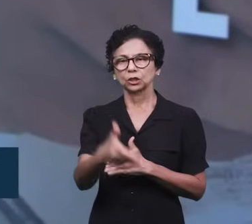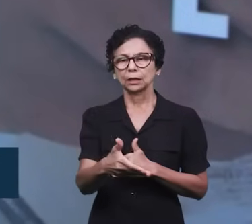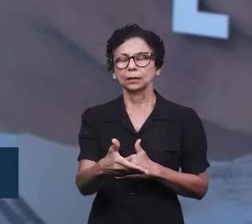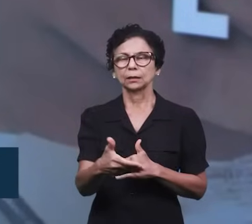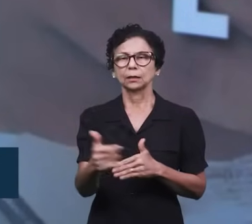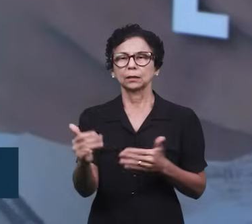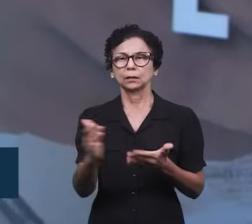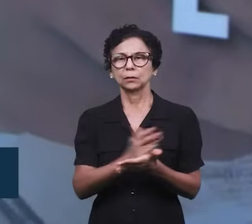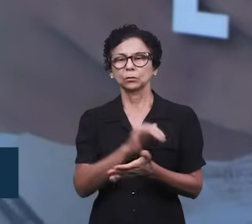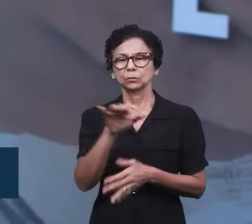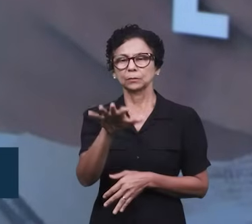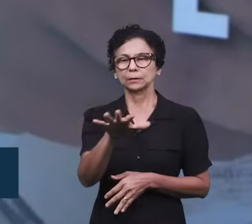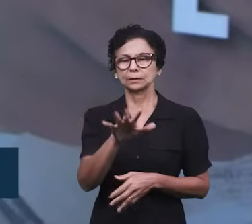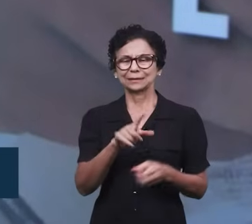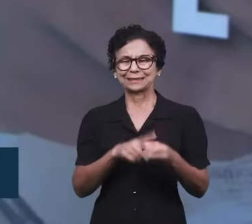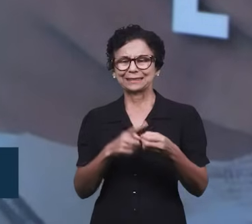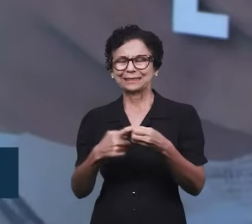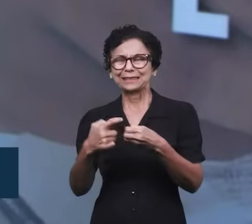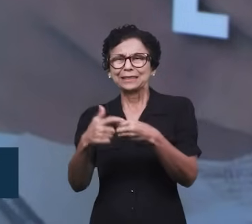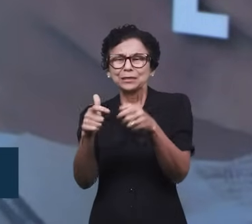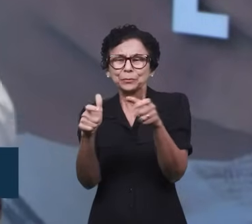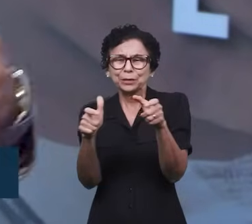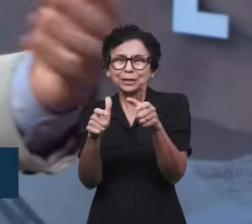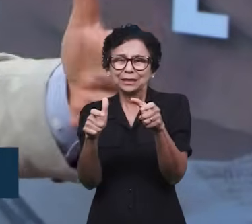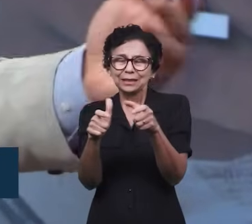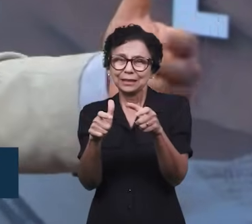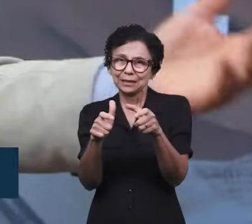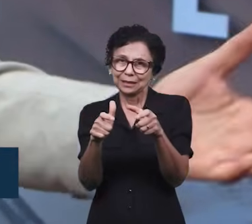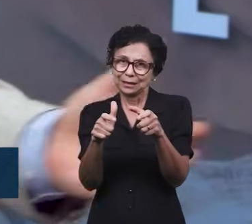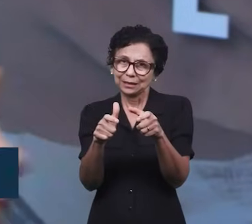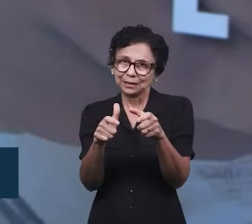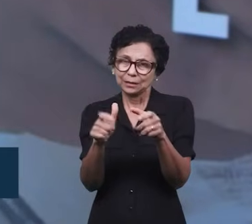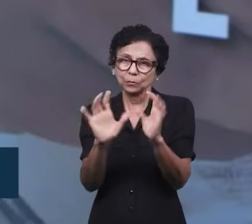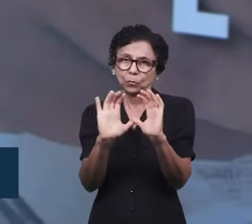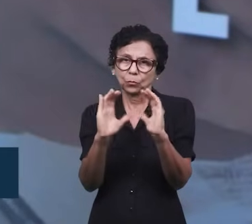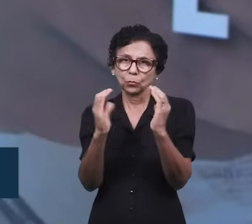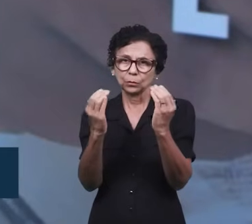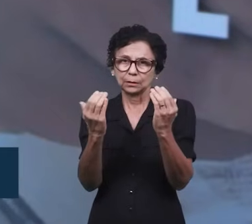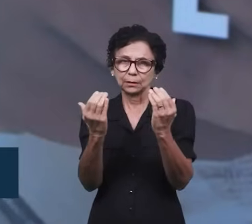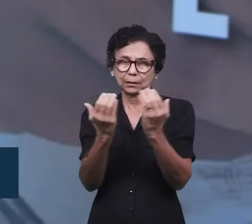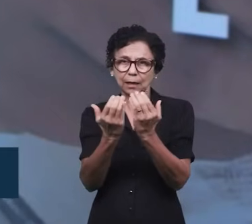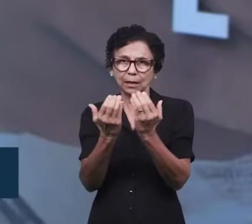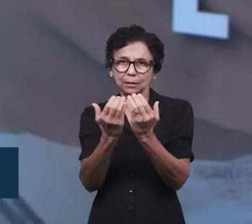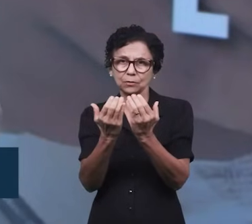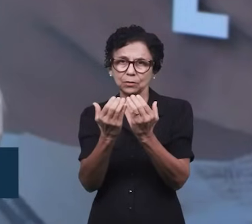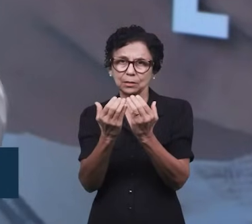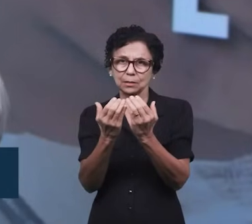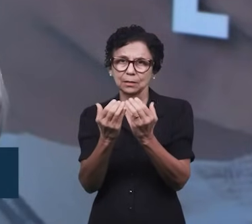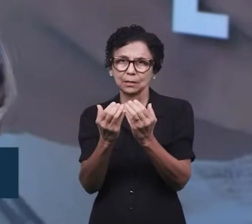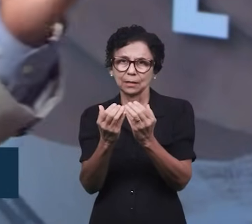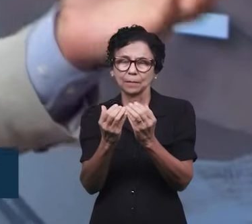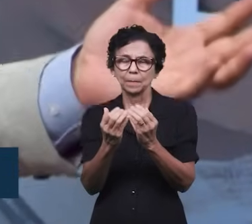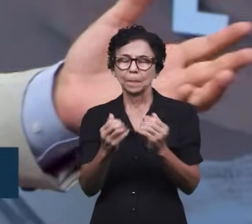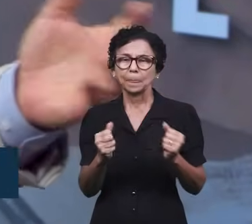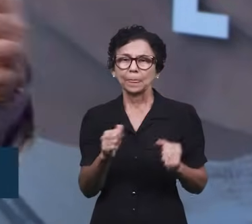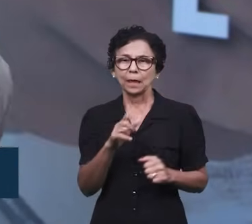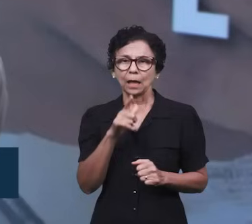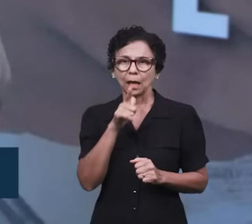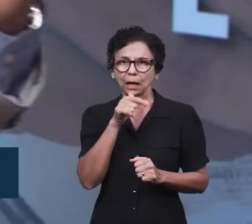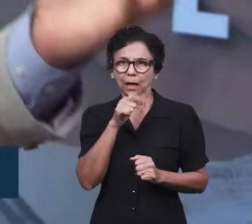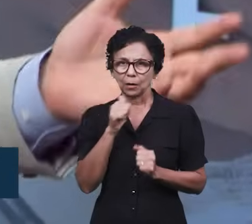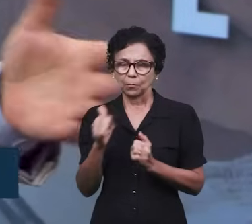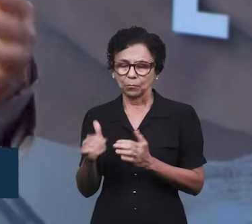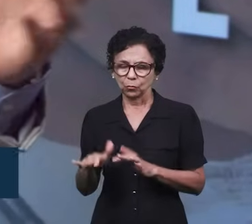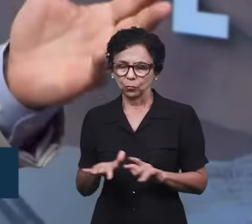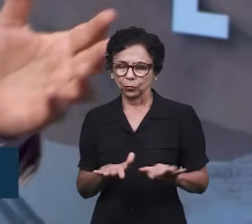aquelas cidades, na verdade, são pequenas cidades e algumas comunidades ribeirinhas. Breves já é considerada a capital do Marajó, já é uma